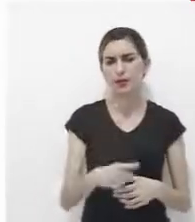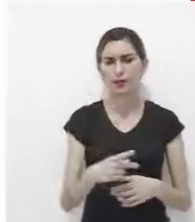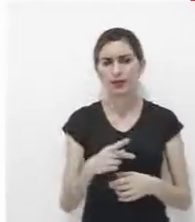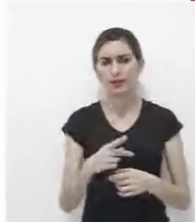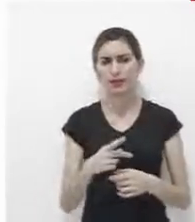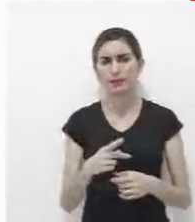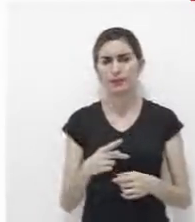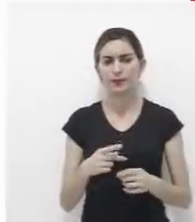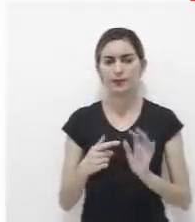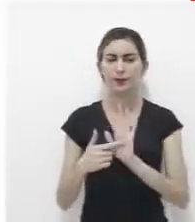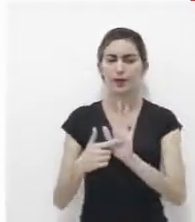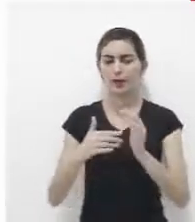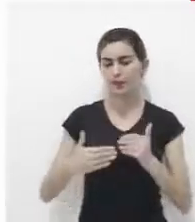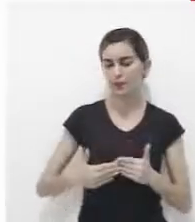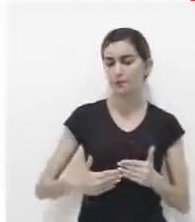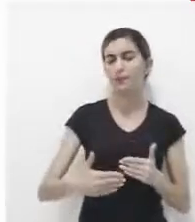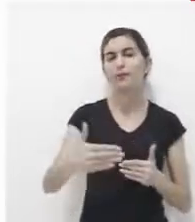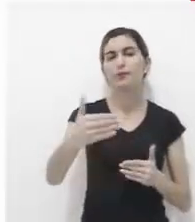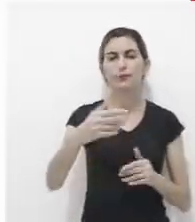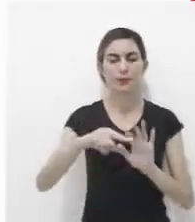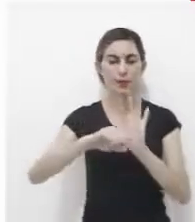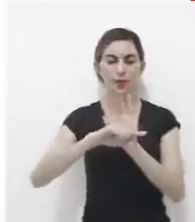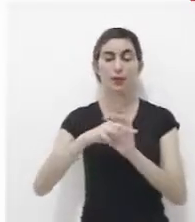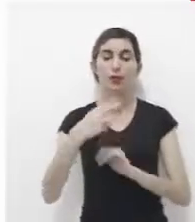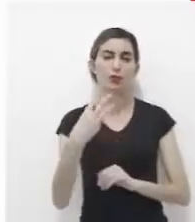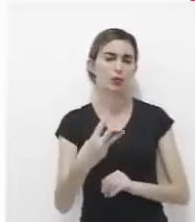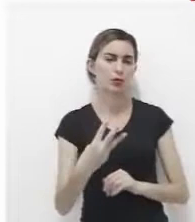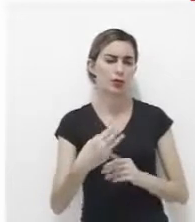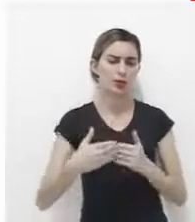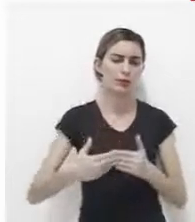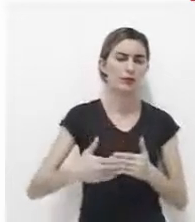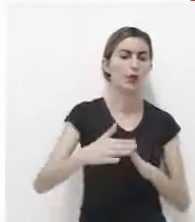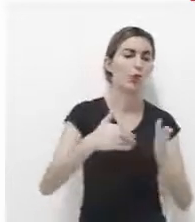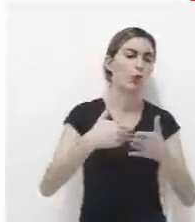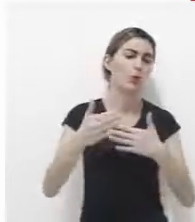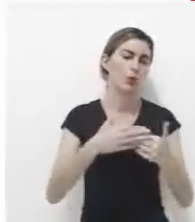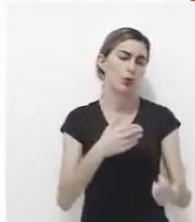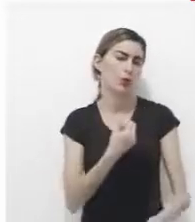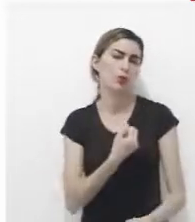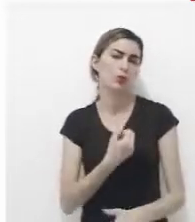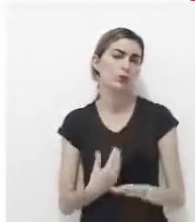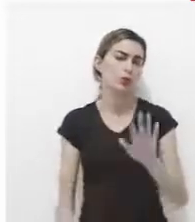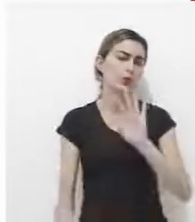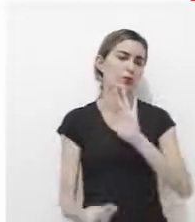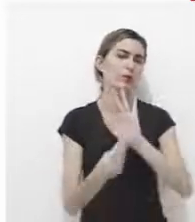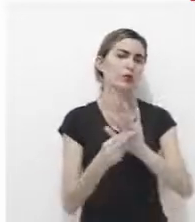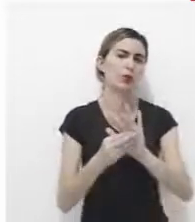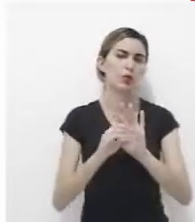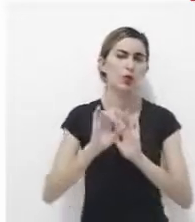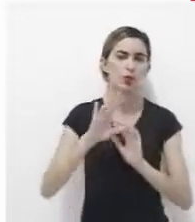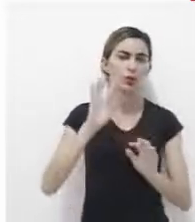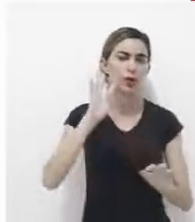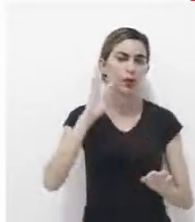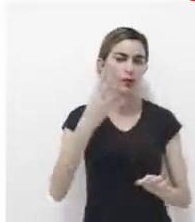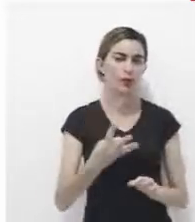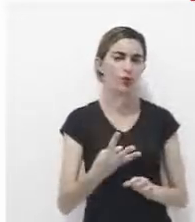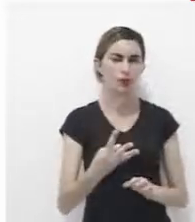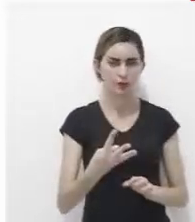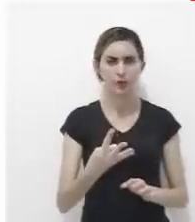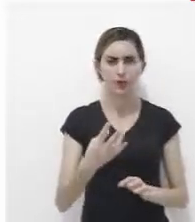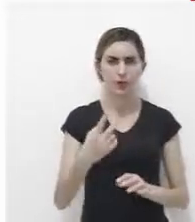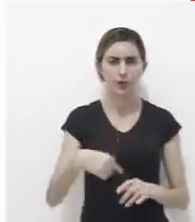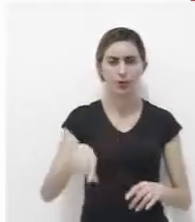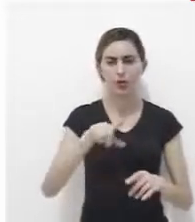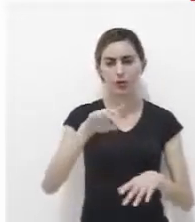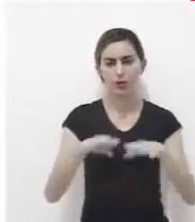então, ele está ali. A partir do menos 3 em diante, qualquer número que você colocar ali é